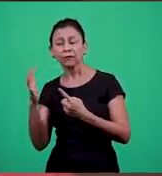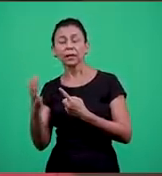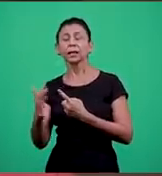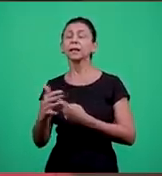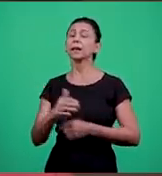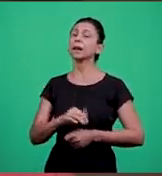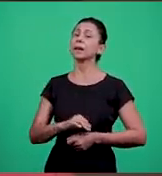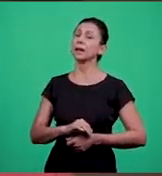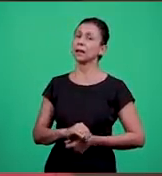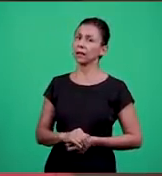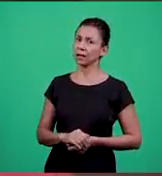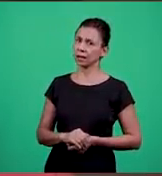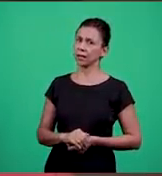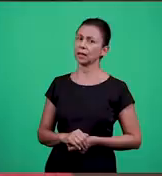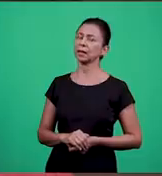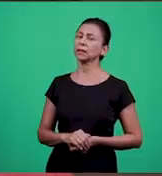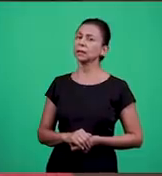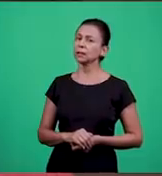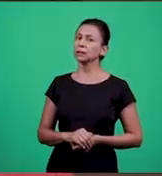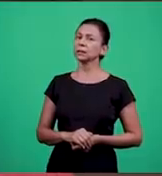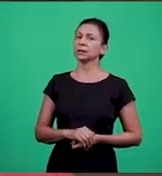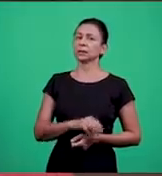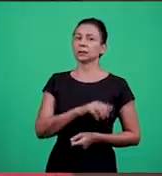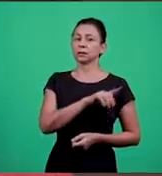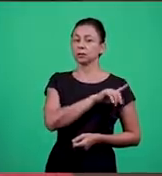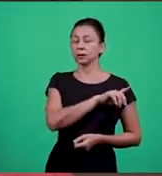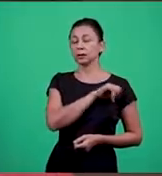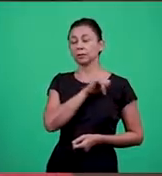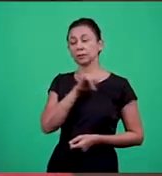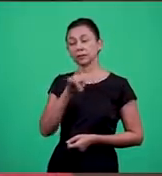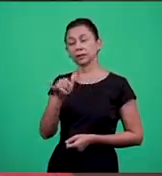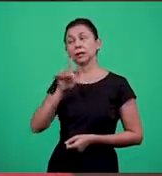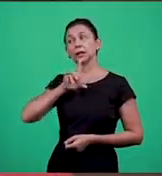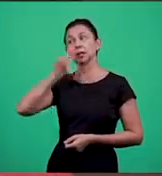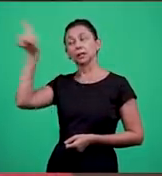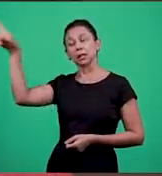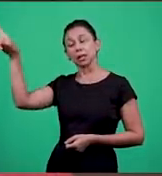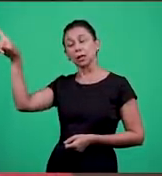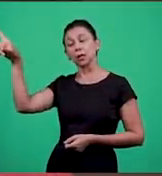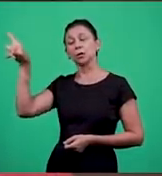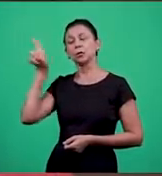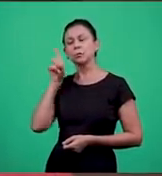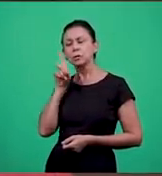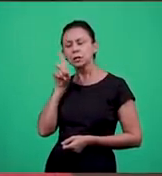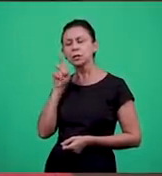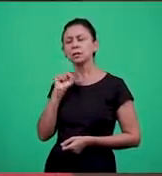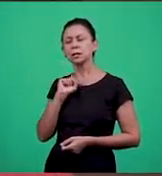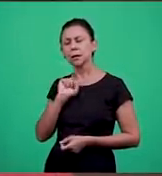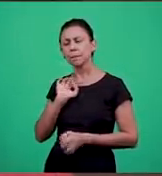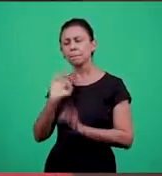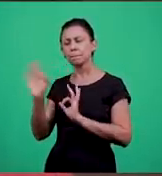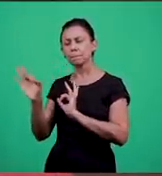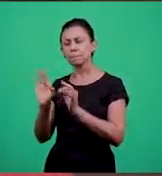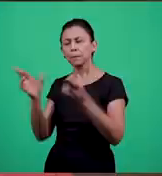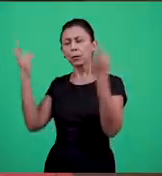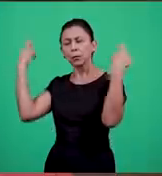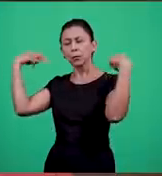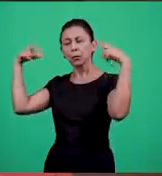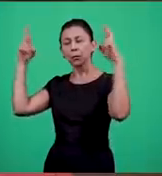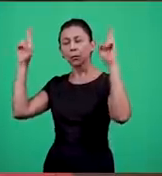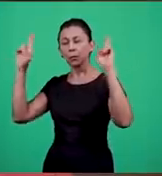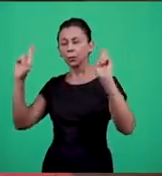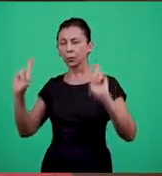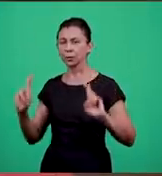Abraão estava dizendo que Deus ia enviar, preparar um cordeiro. Então,